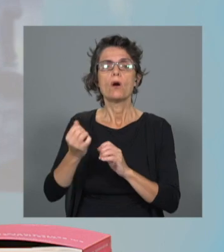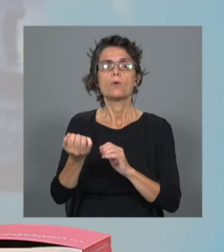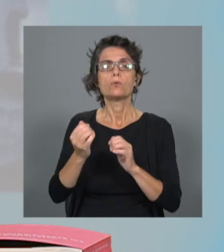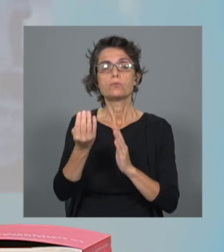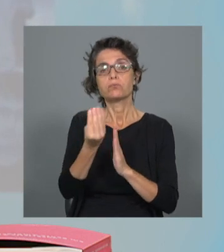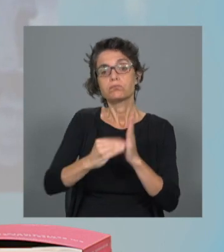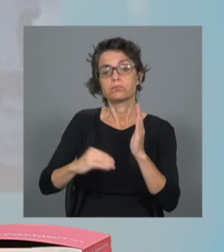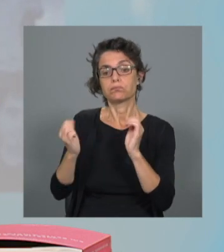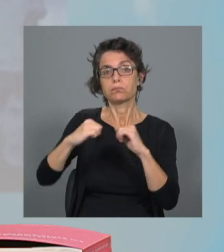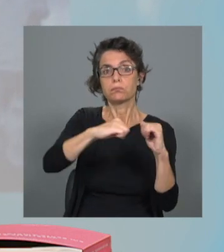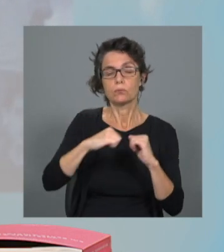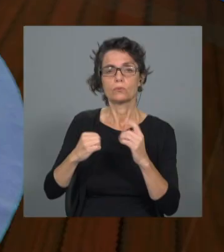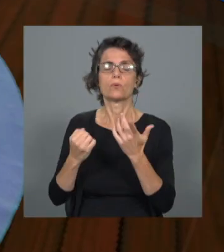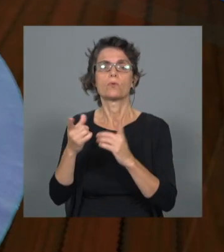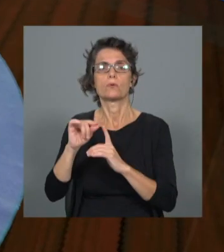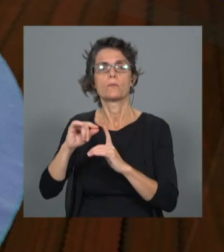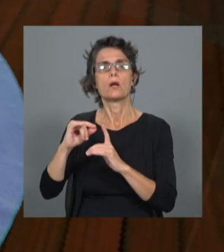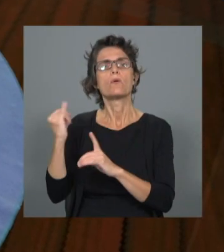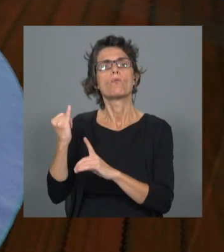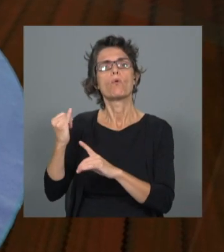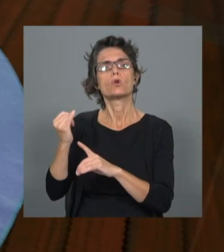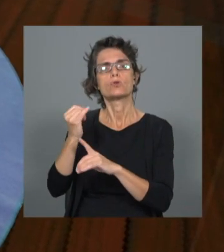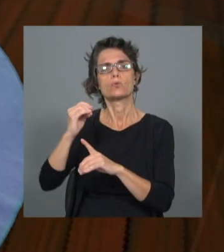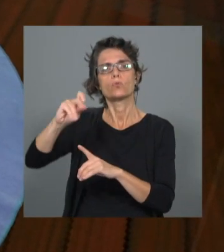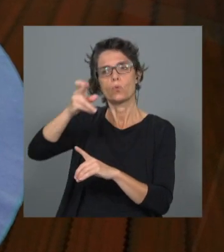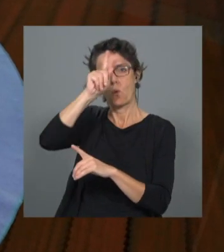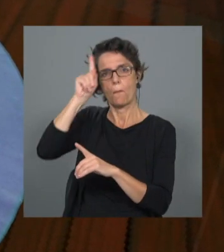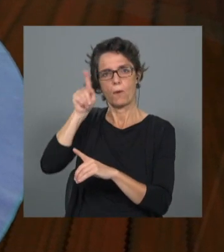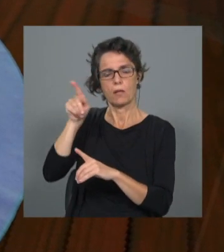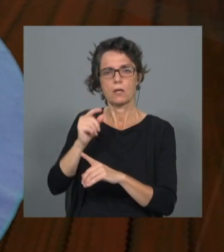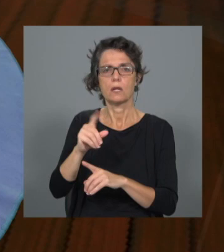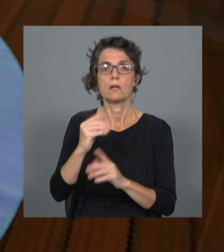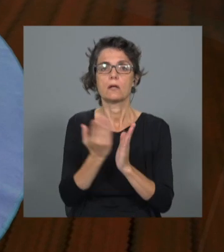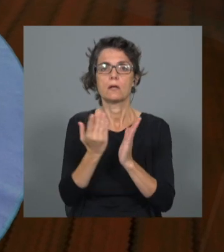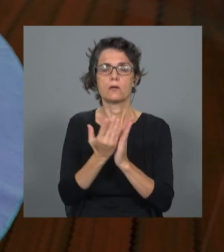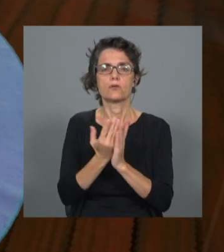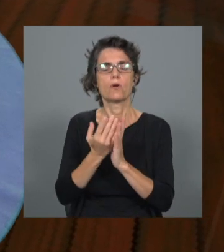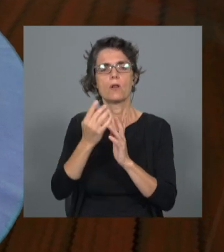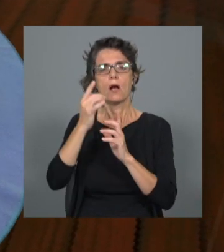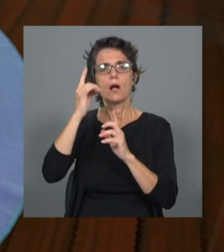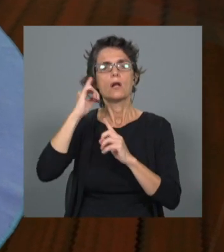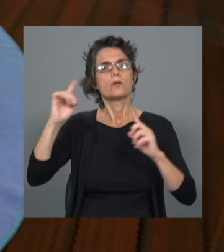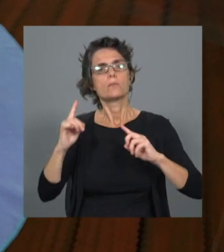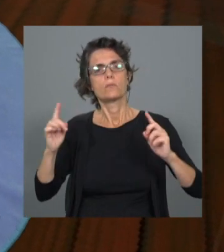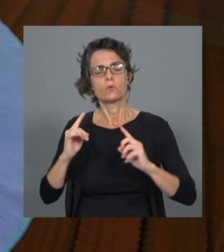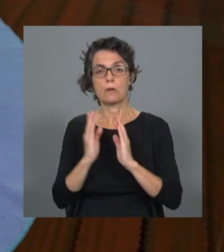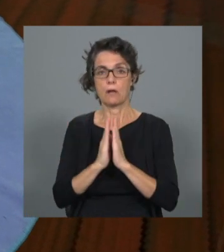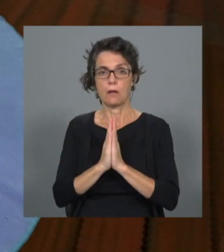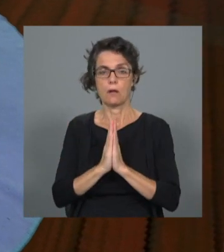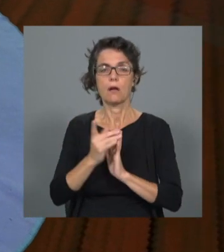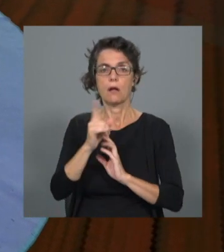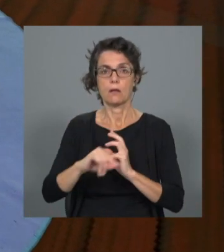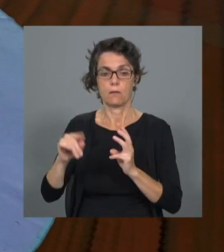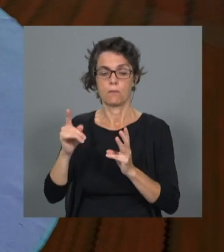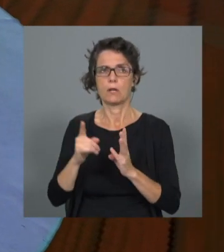Distância de Madrid. E também temos a Escola Diocesana de Música Sacra, temos também